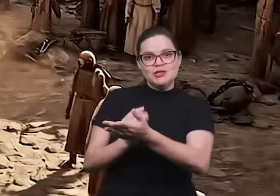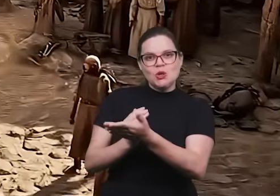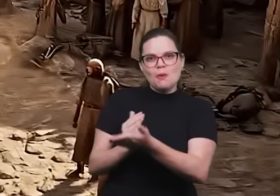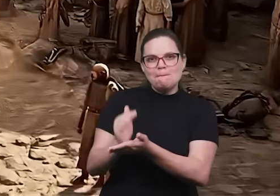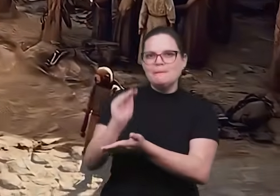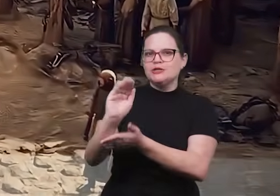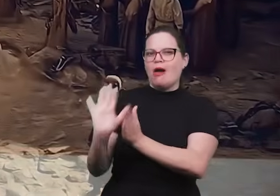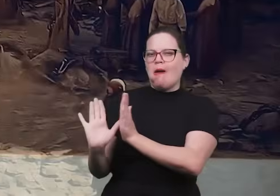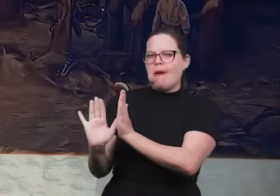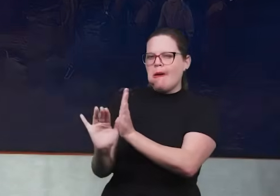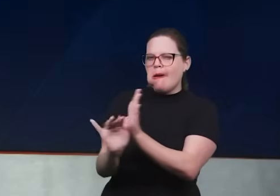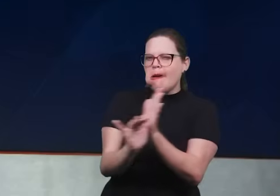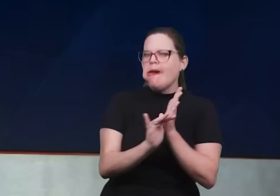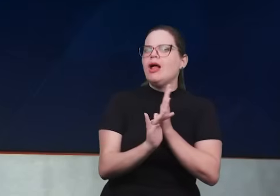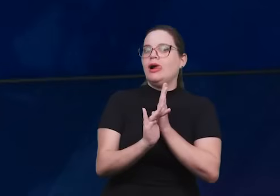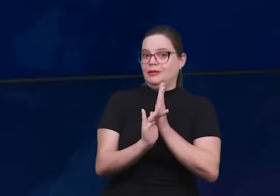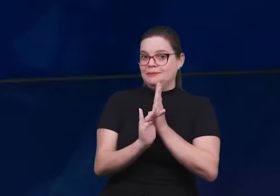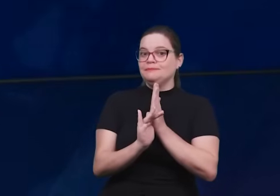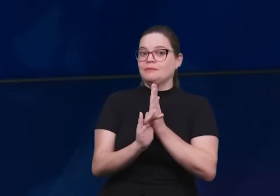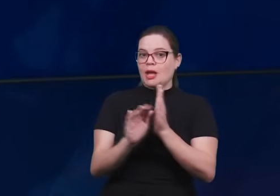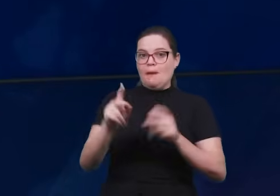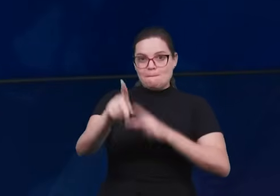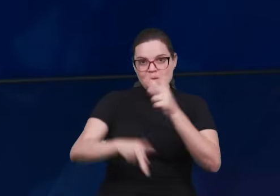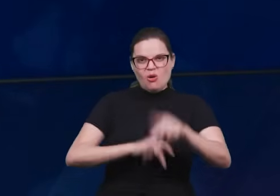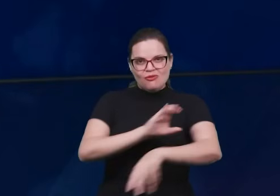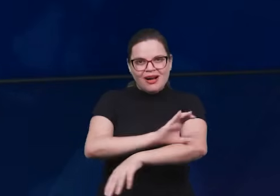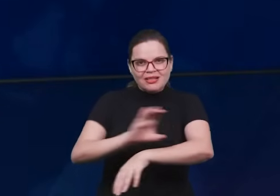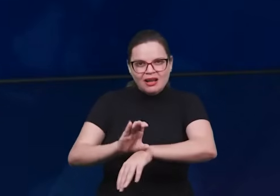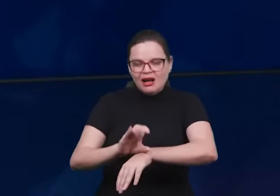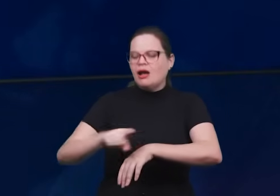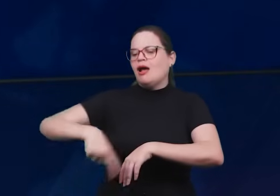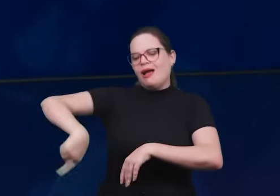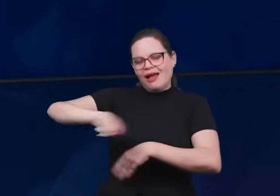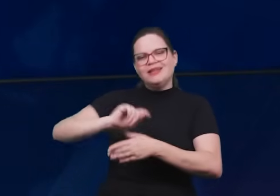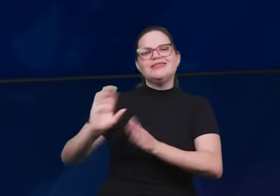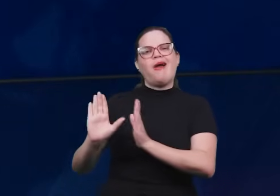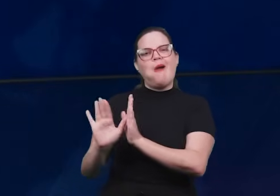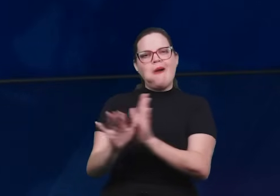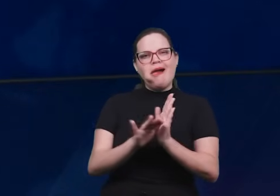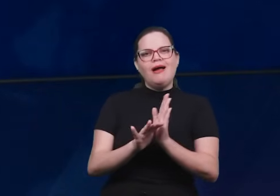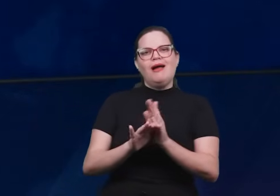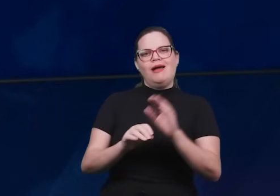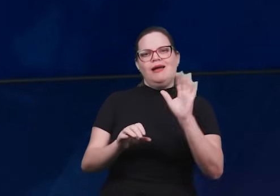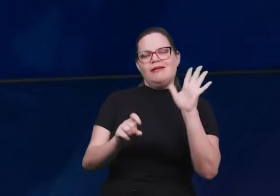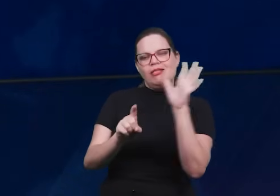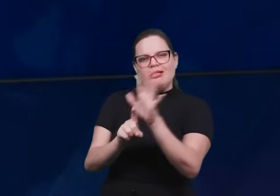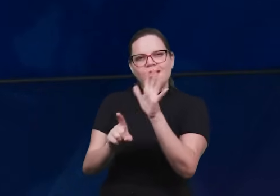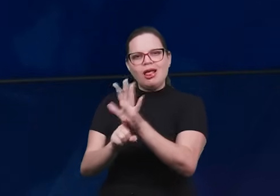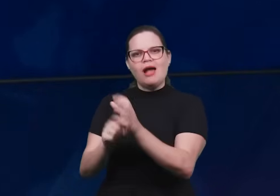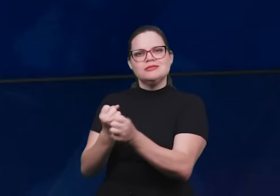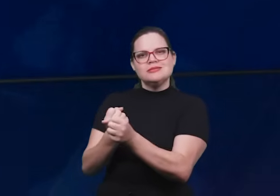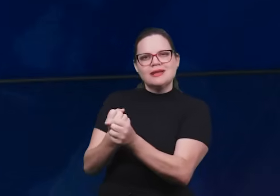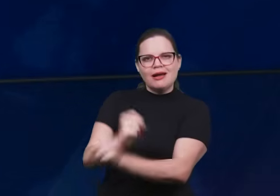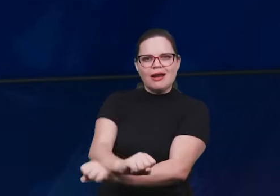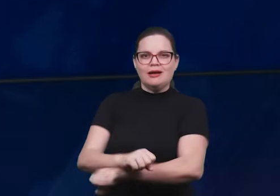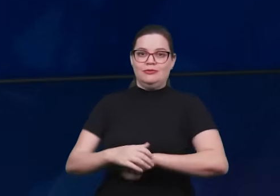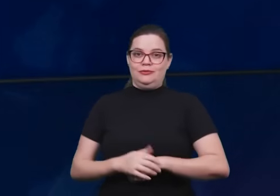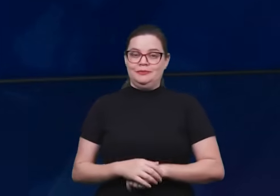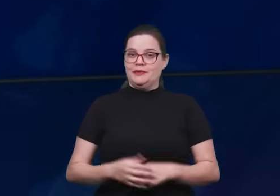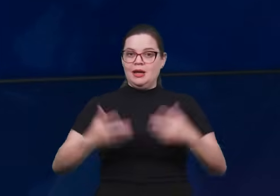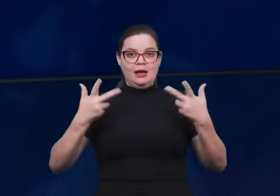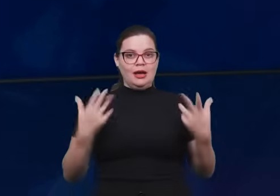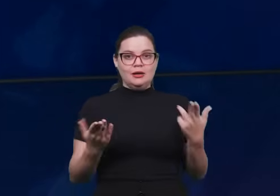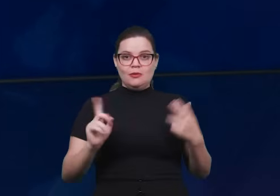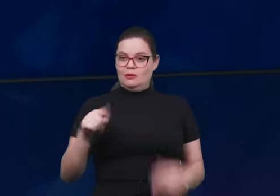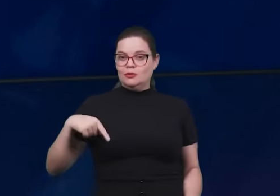a roubá-los. Quando encontramos o Senhor Jesus e decidimos segui-lo, precisamos abandonar todo